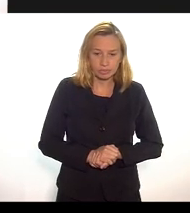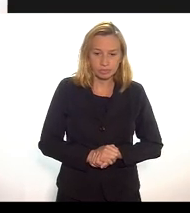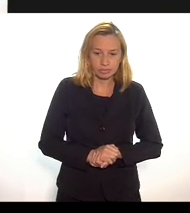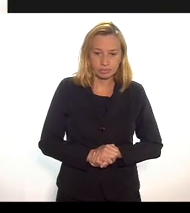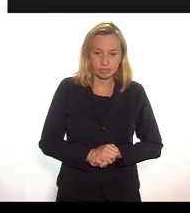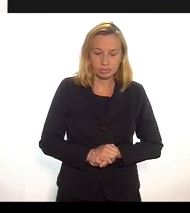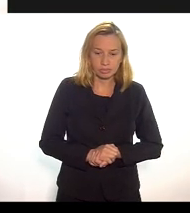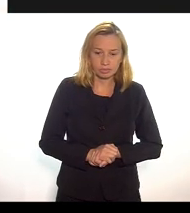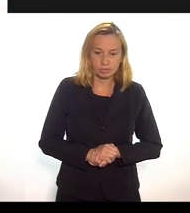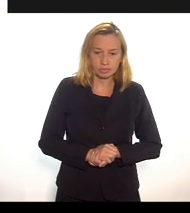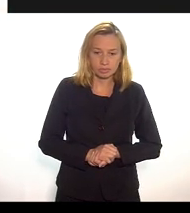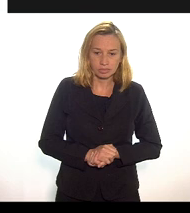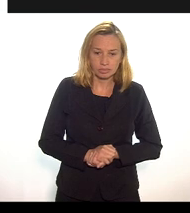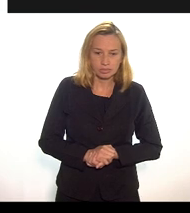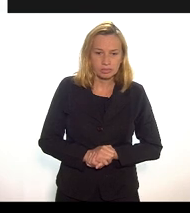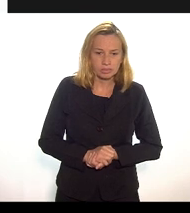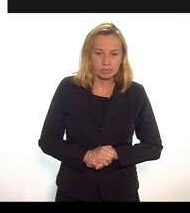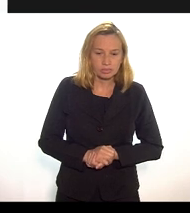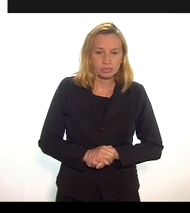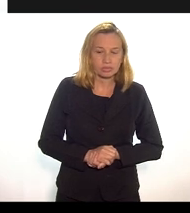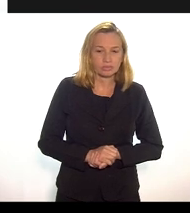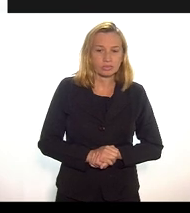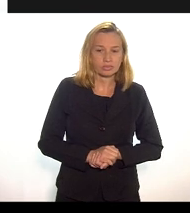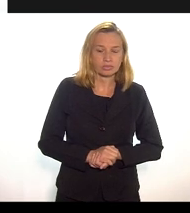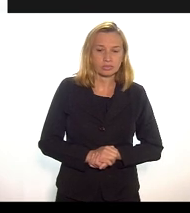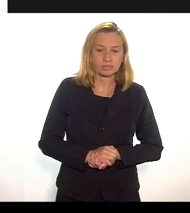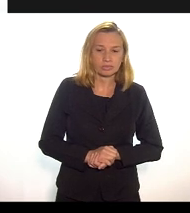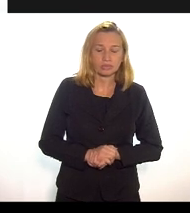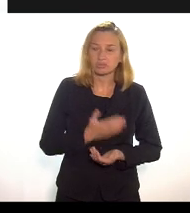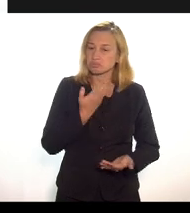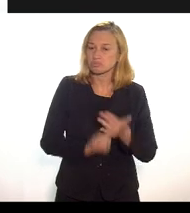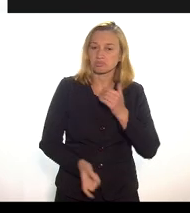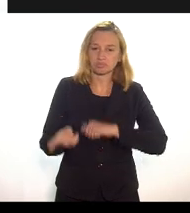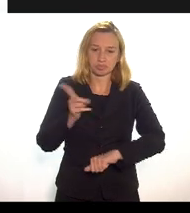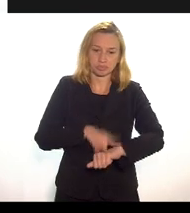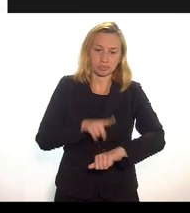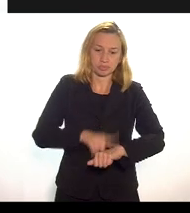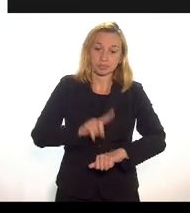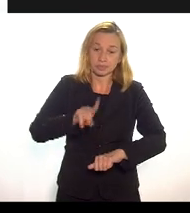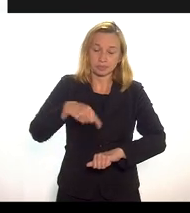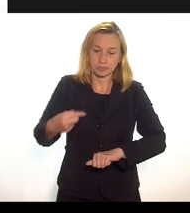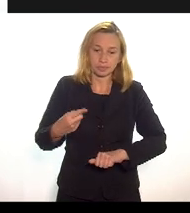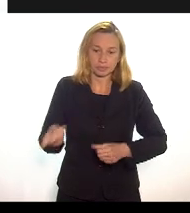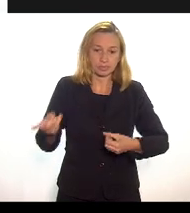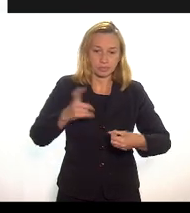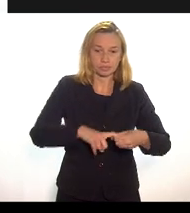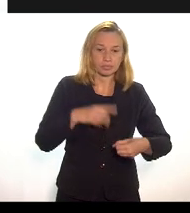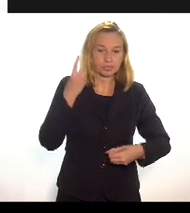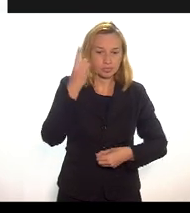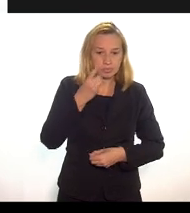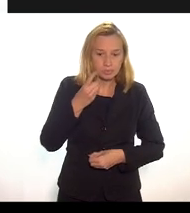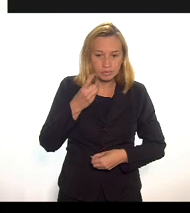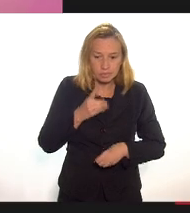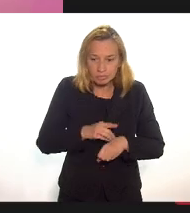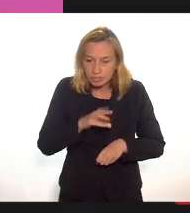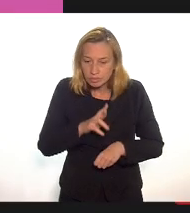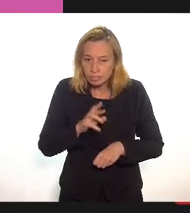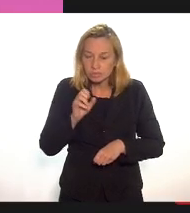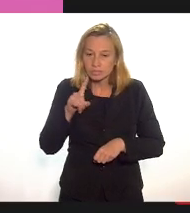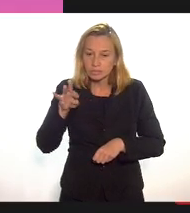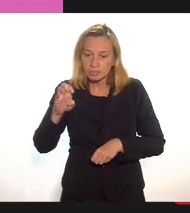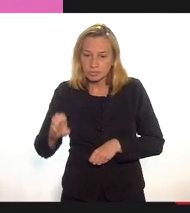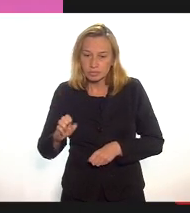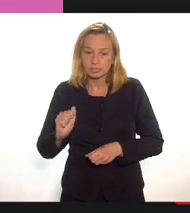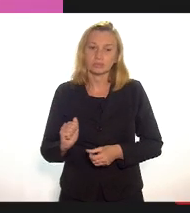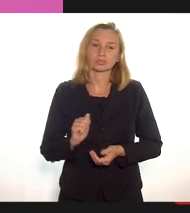Deputada Mônica, para a gente não perder tempo, depois, quando a doutora Alessandra voltar, o